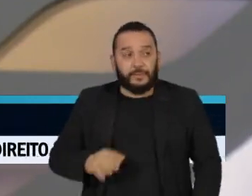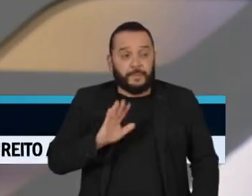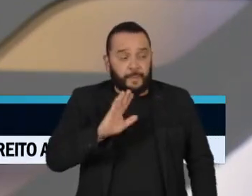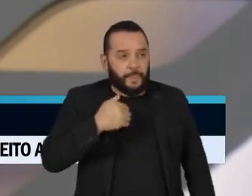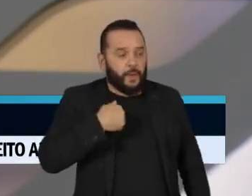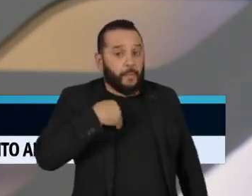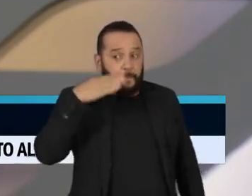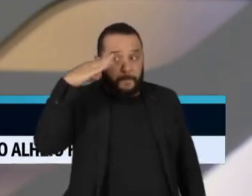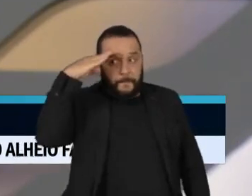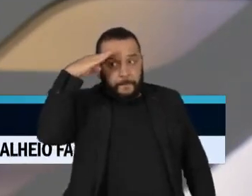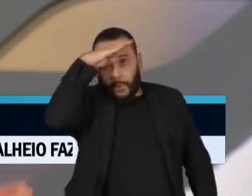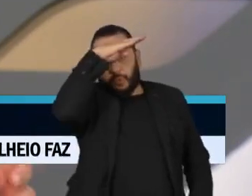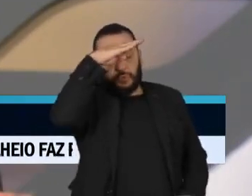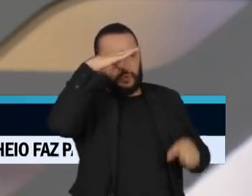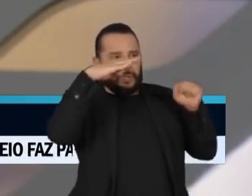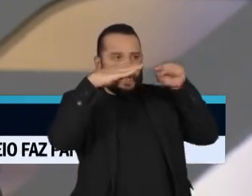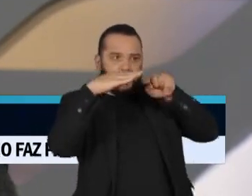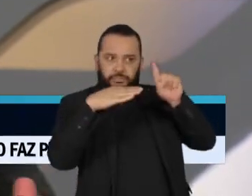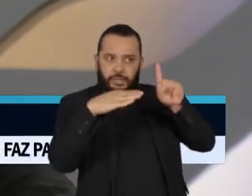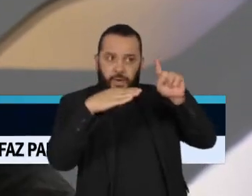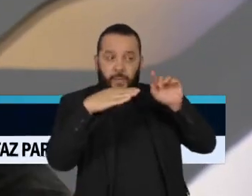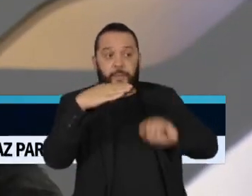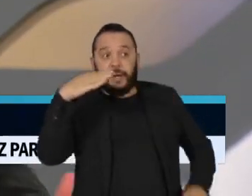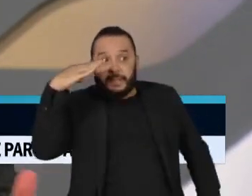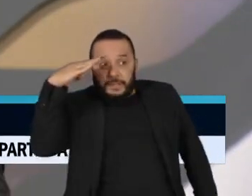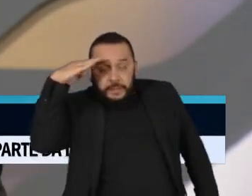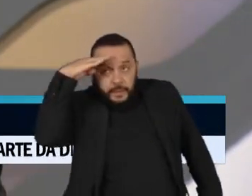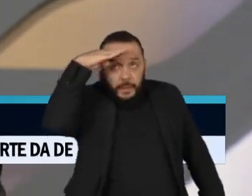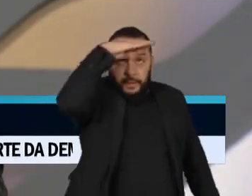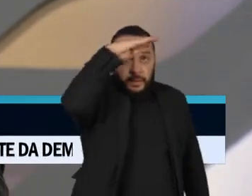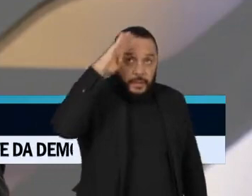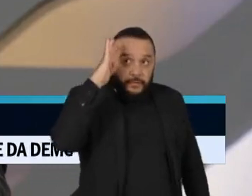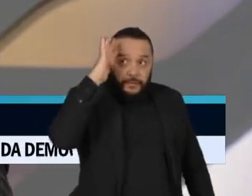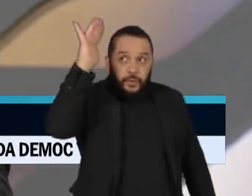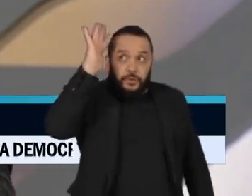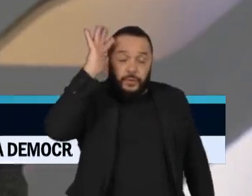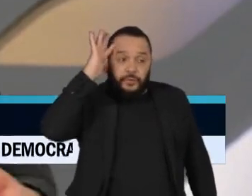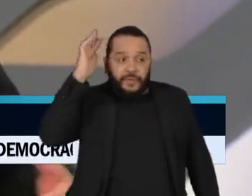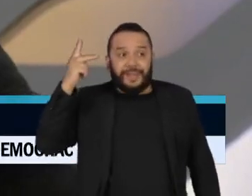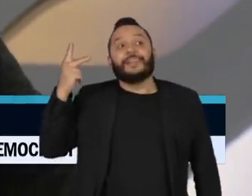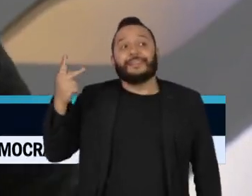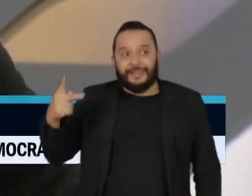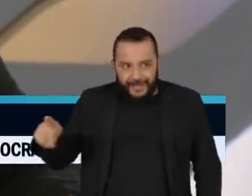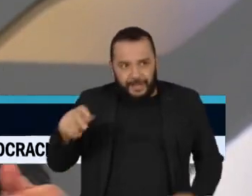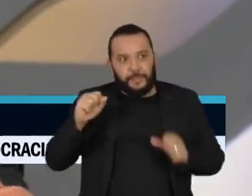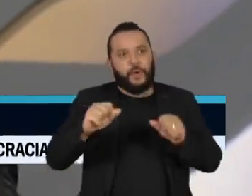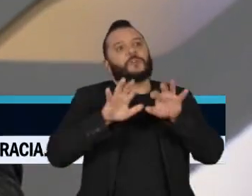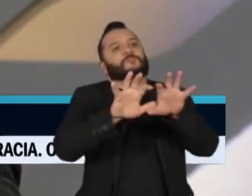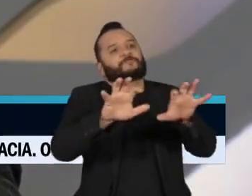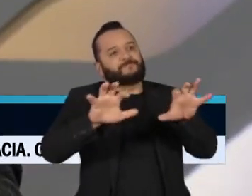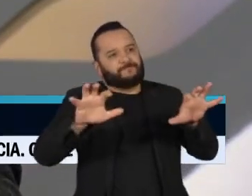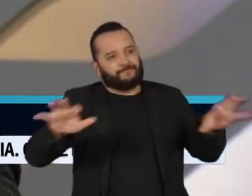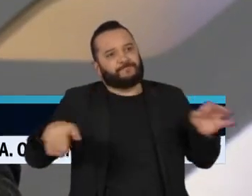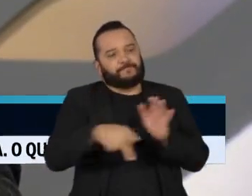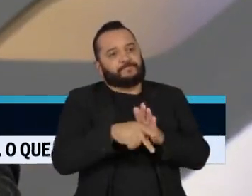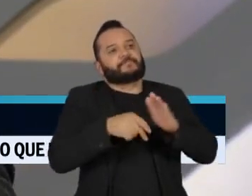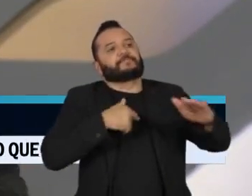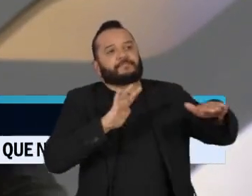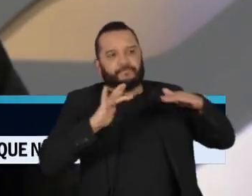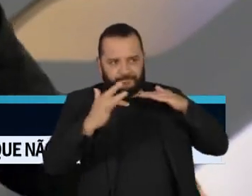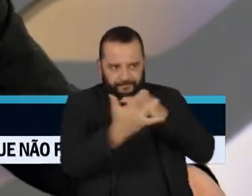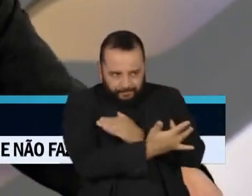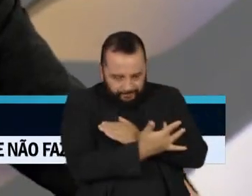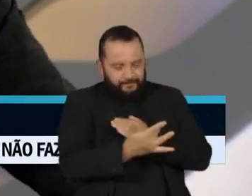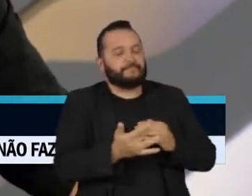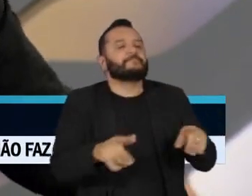o bolsonaroismo veio para ficar porque ele é estruturado dentro das redes sociais ele é estruturado dentro de alguns movimentos de rua